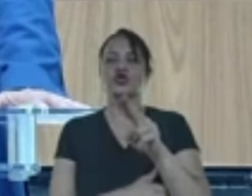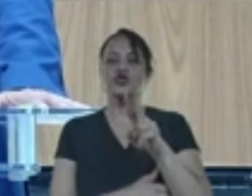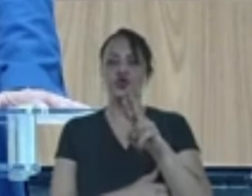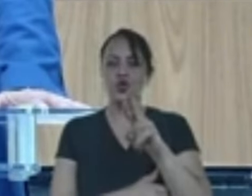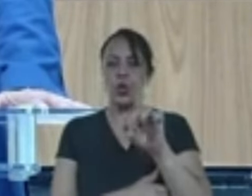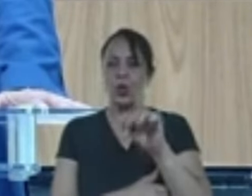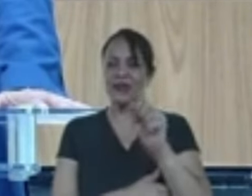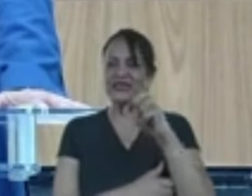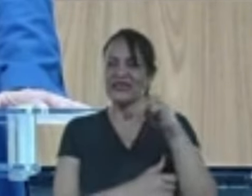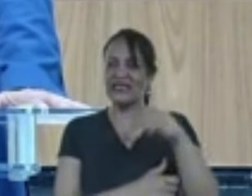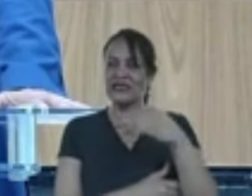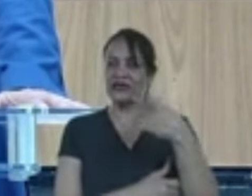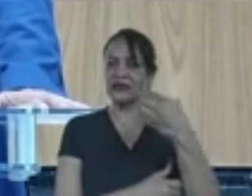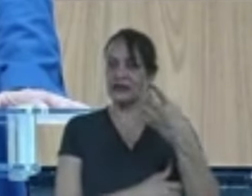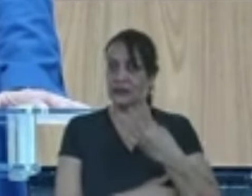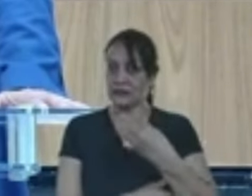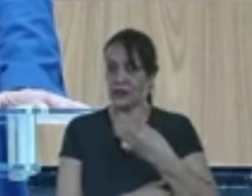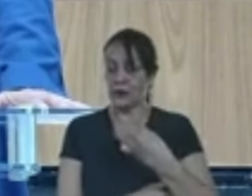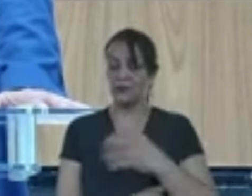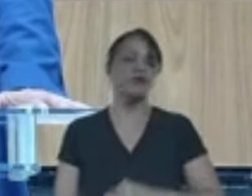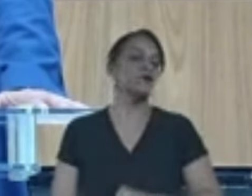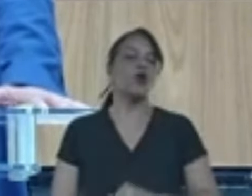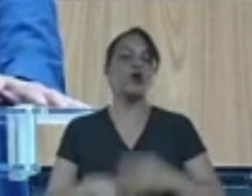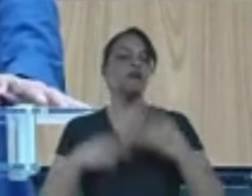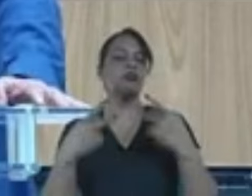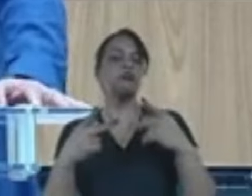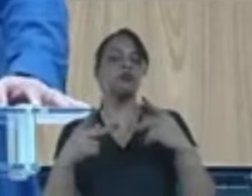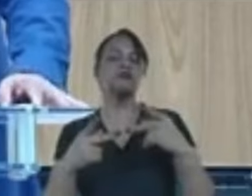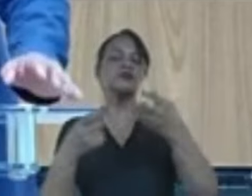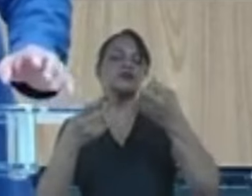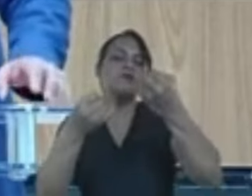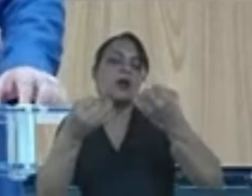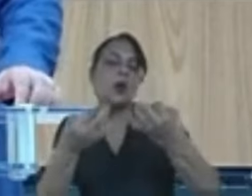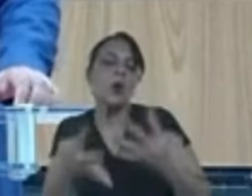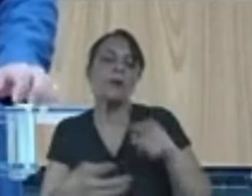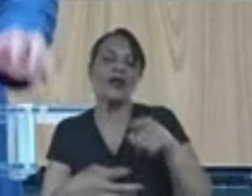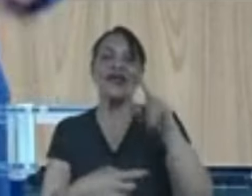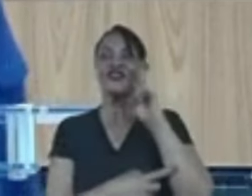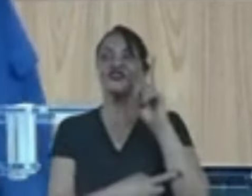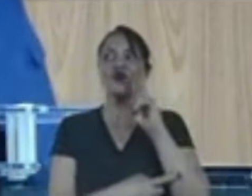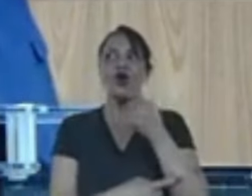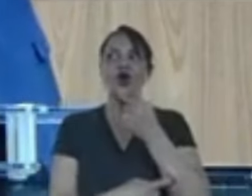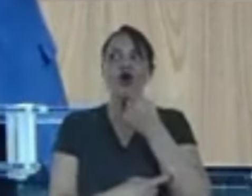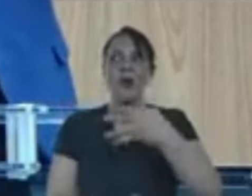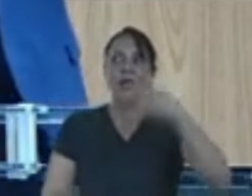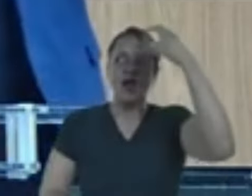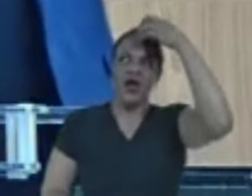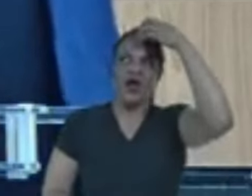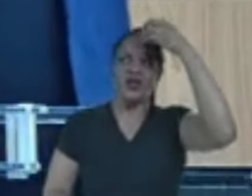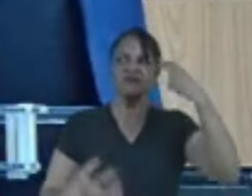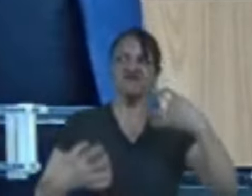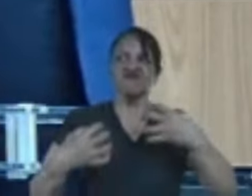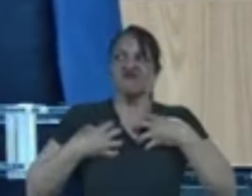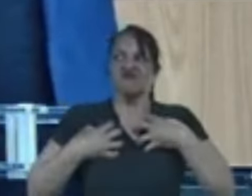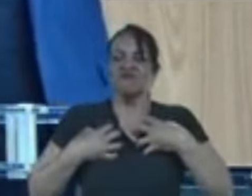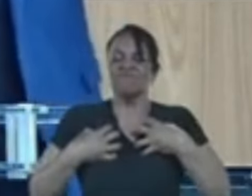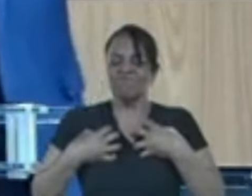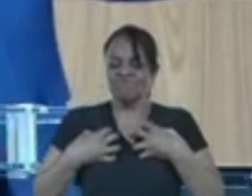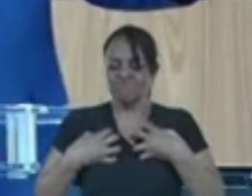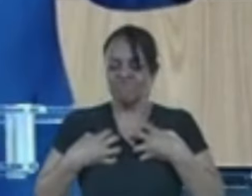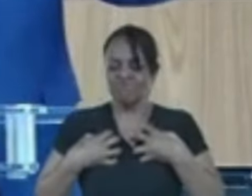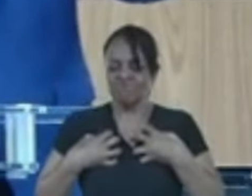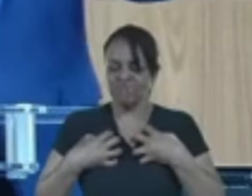para ele a história, ele se tocou. Eita, é? Pronto. Vamos